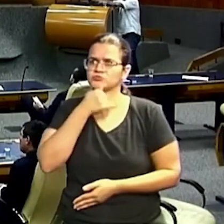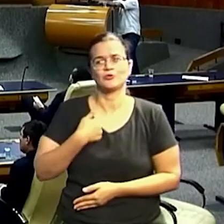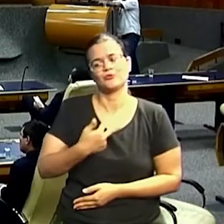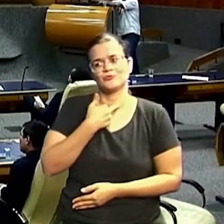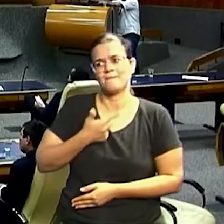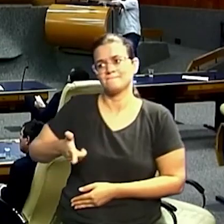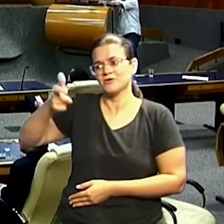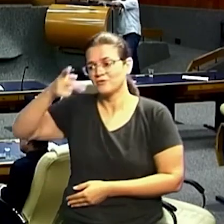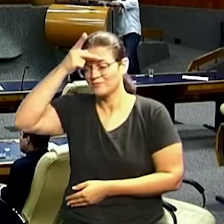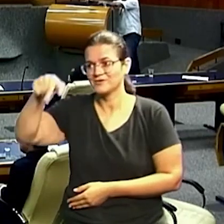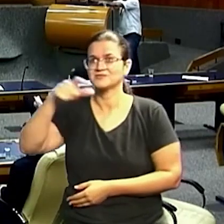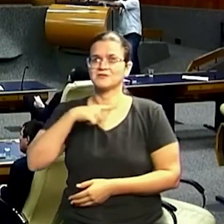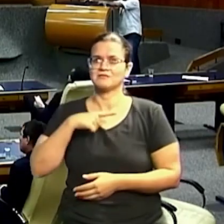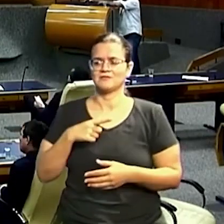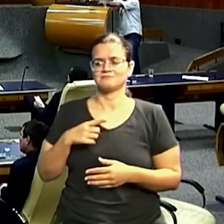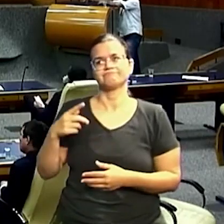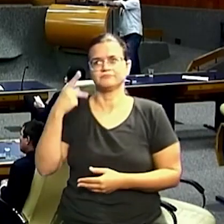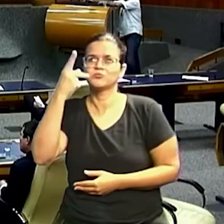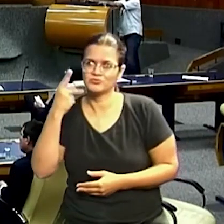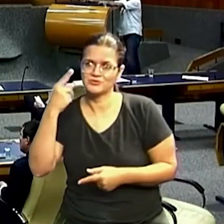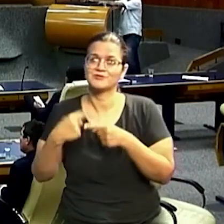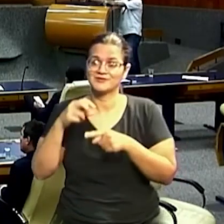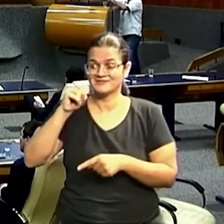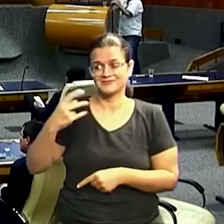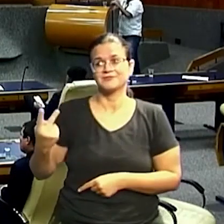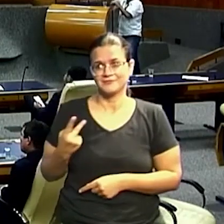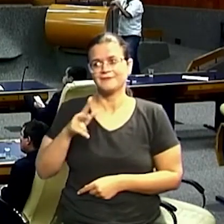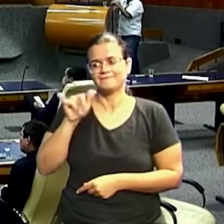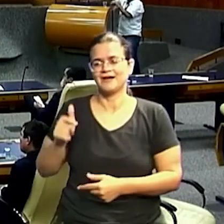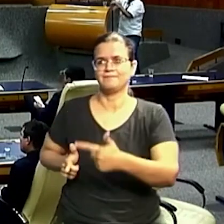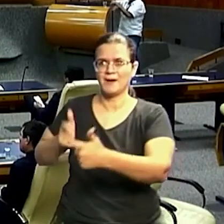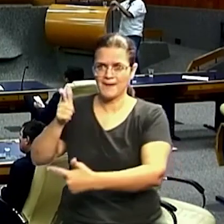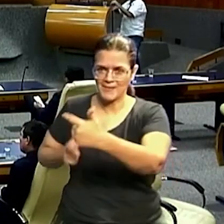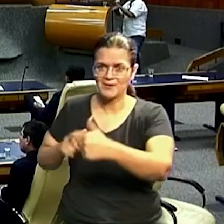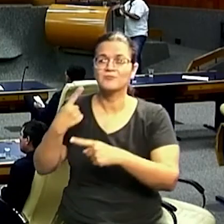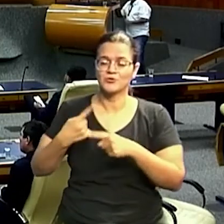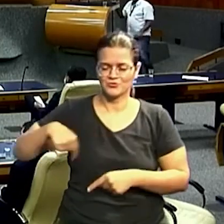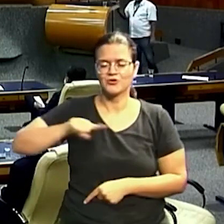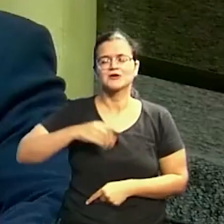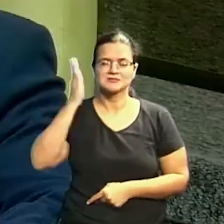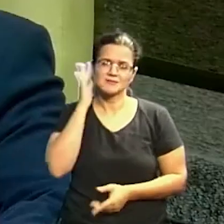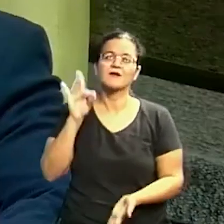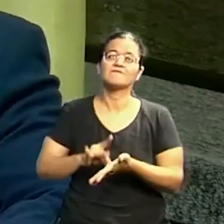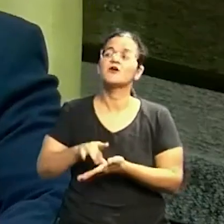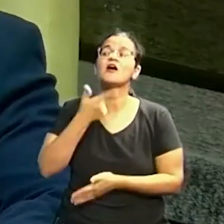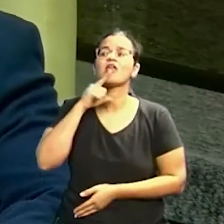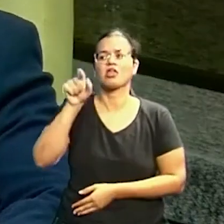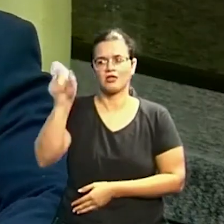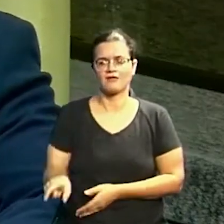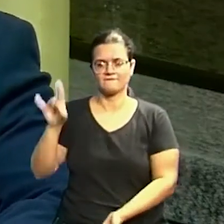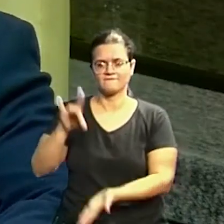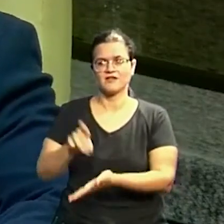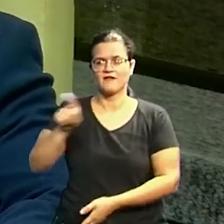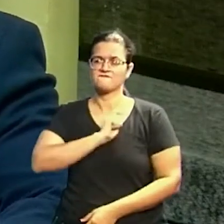trocar tiro com quem tem o colarinho branco. Senão, com certeza, nós dois iríamos trocar. Porque nós sabemos, na verdade, o que o senhor é. O